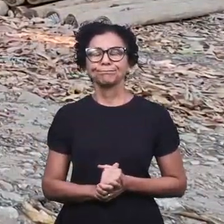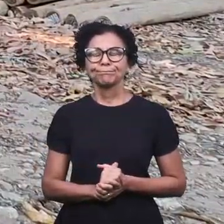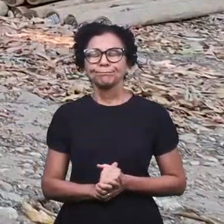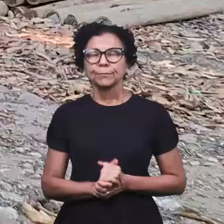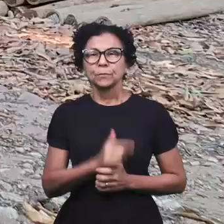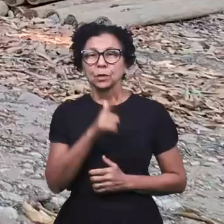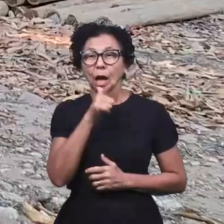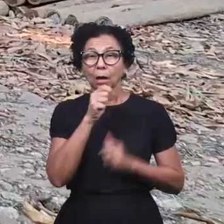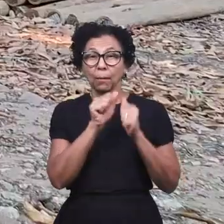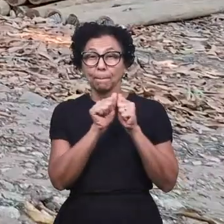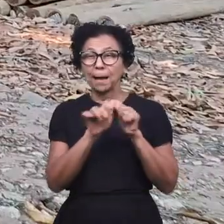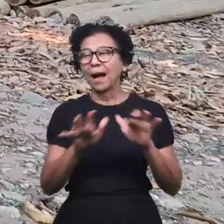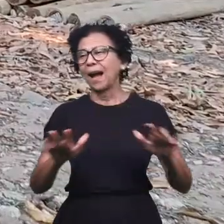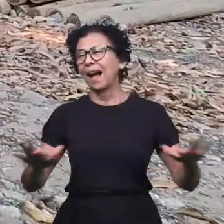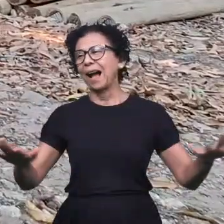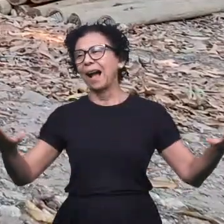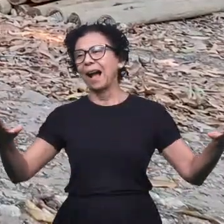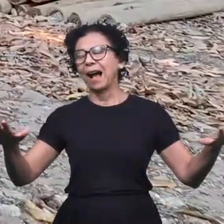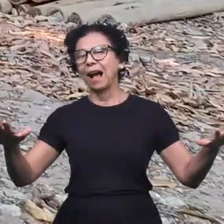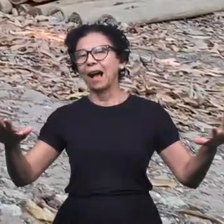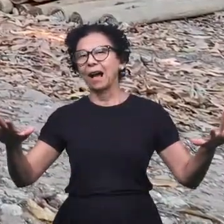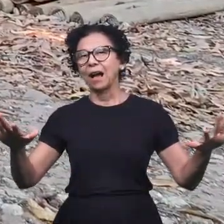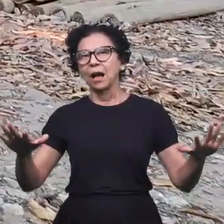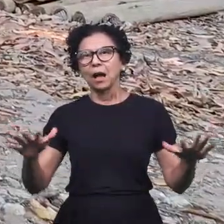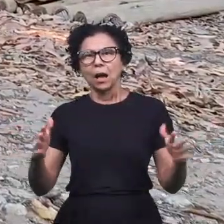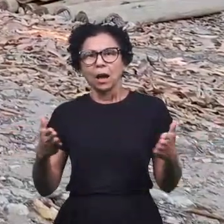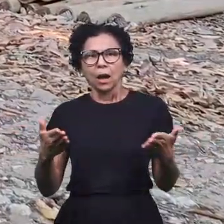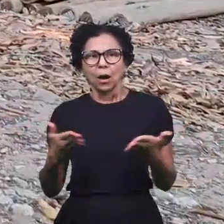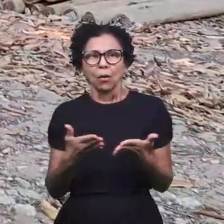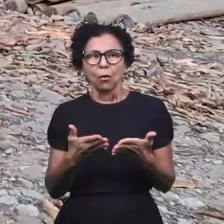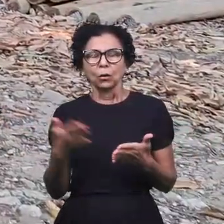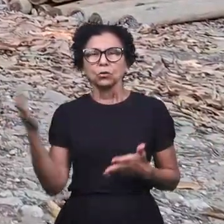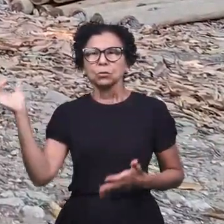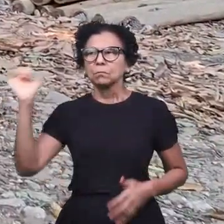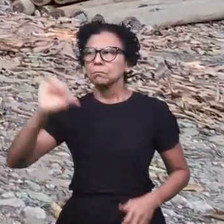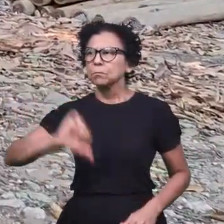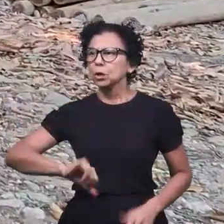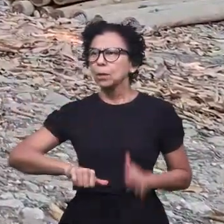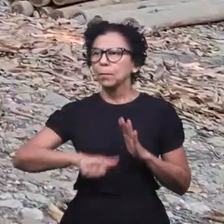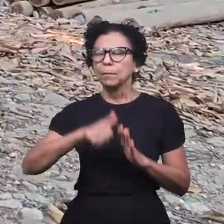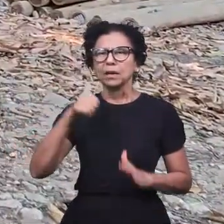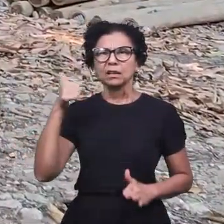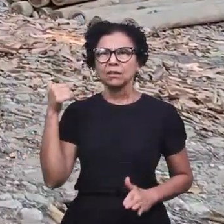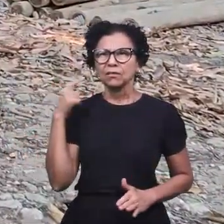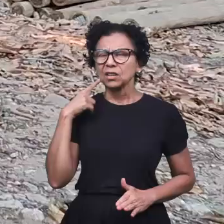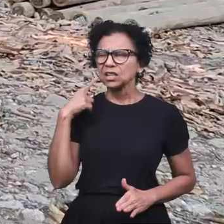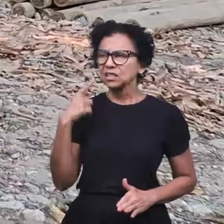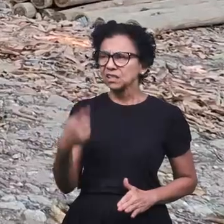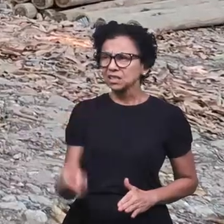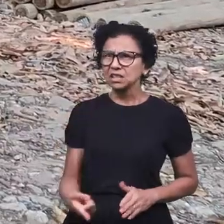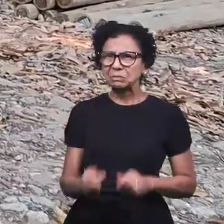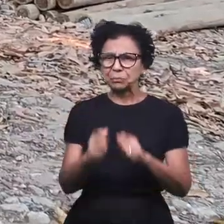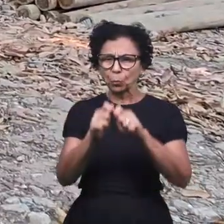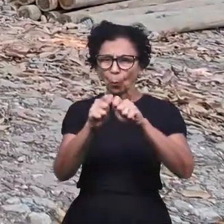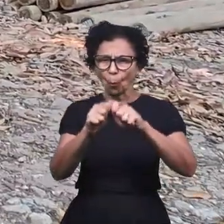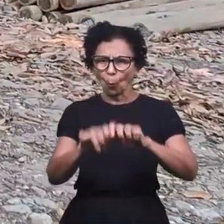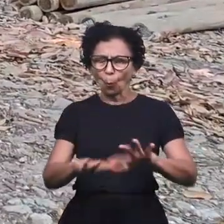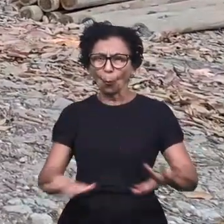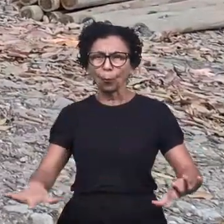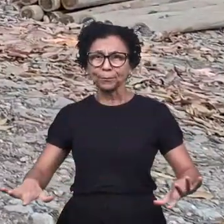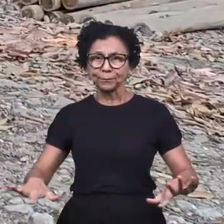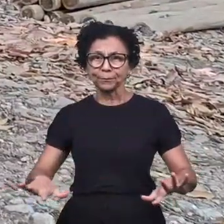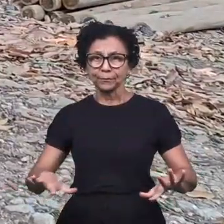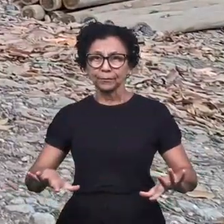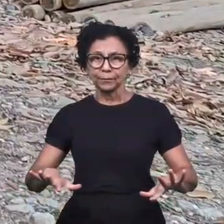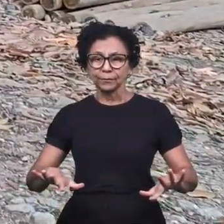água. Mas seca igual a essa é a primeira que eu vejo. Hoje o lugar que era brejo está tudo rachado, o chão